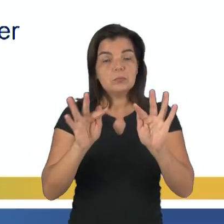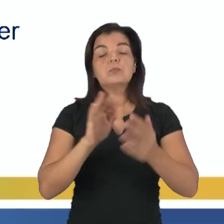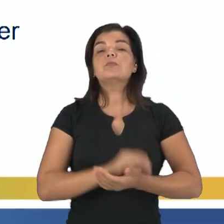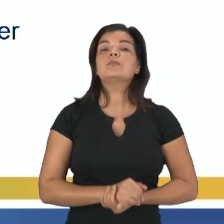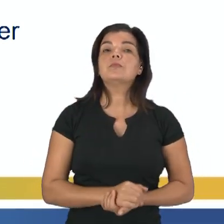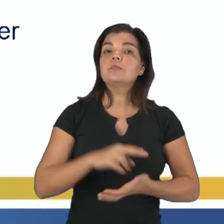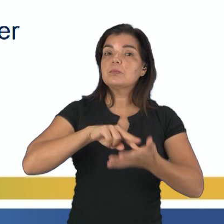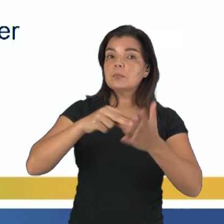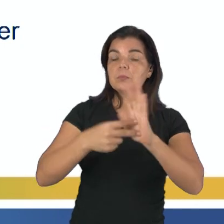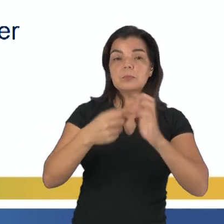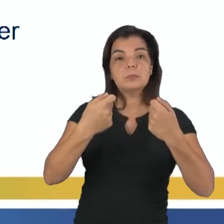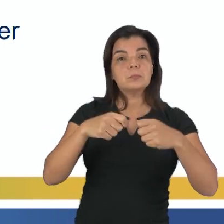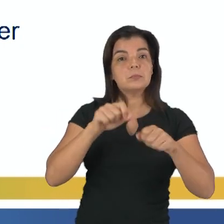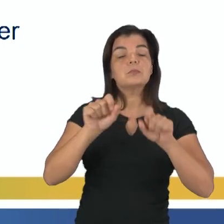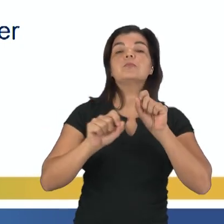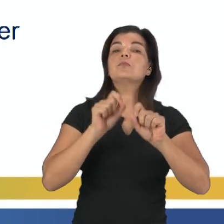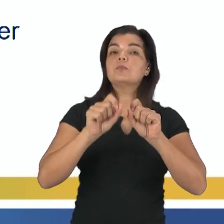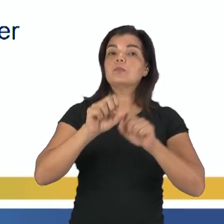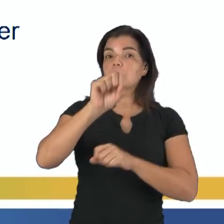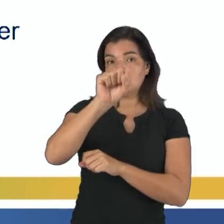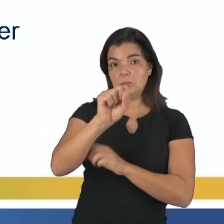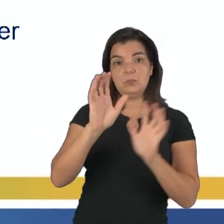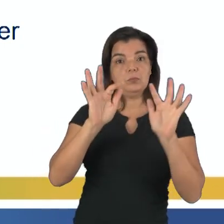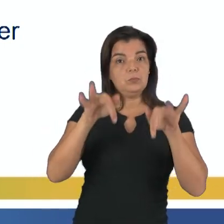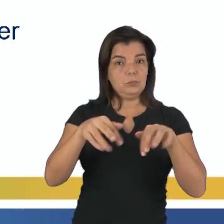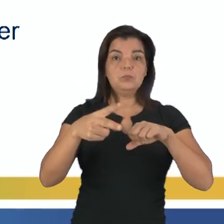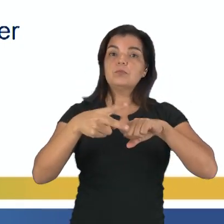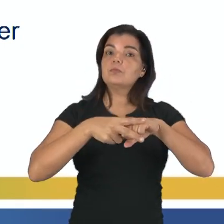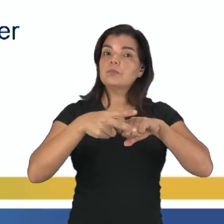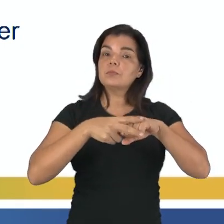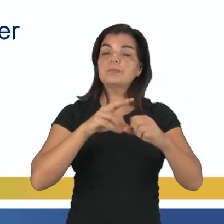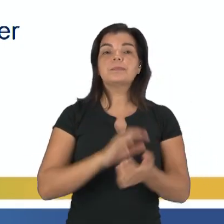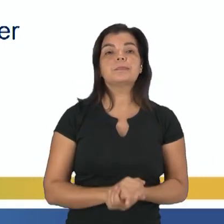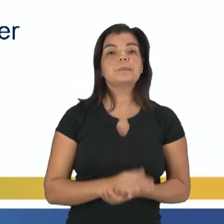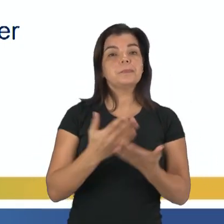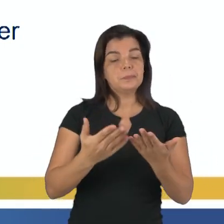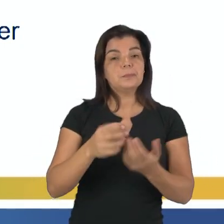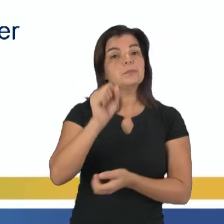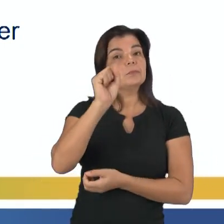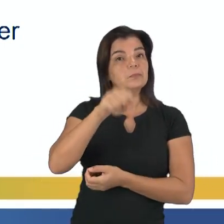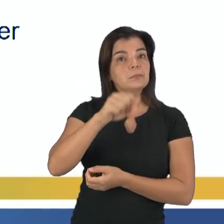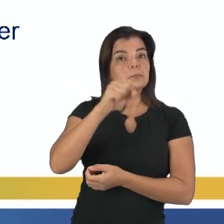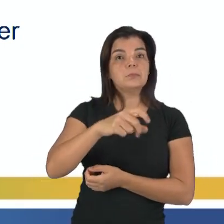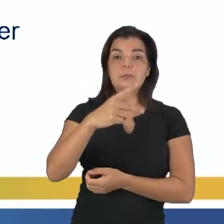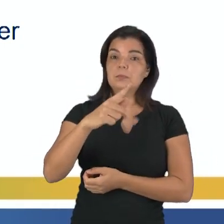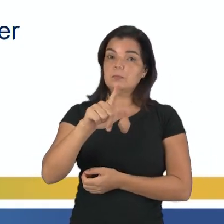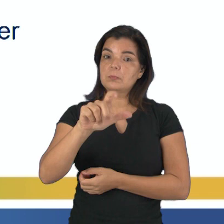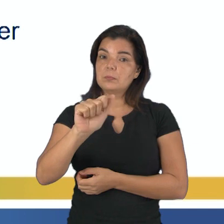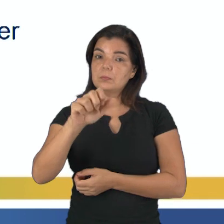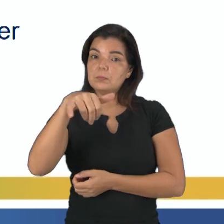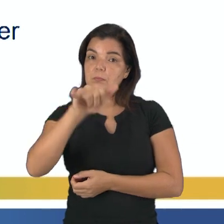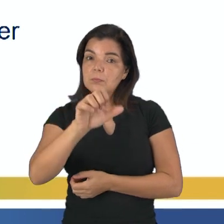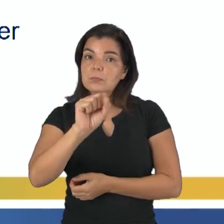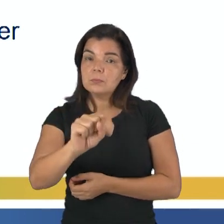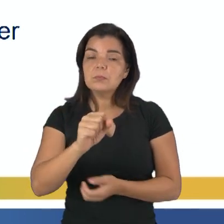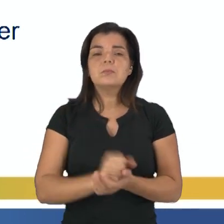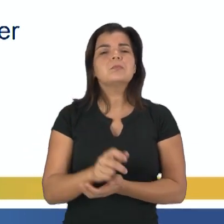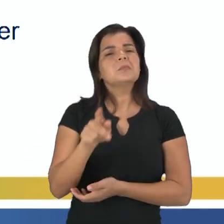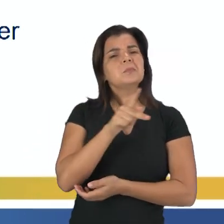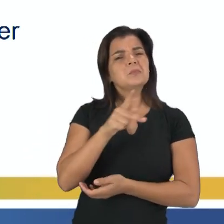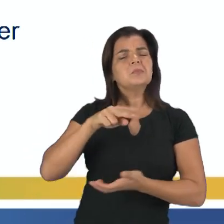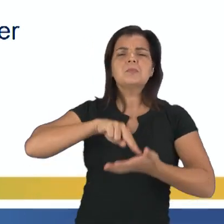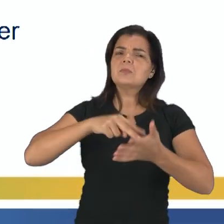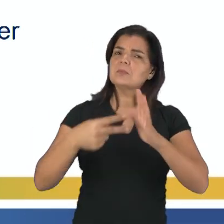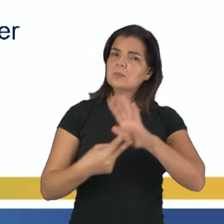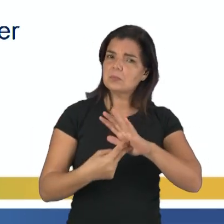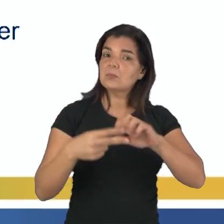positiva, você precisa colocar o S no finalzinho do verbo. Então, yes, she plays games. Ô, teacher,